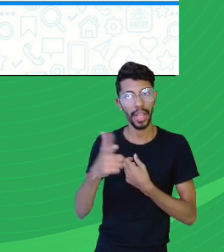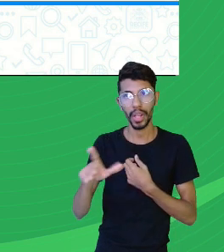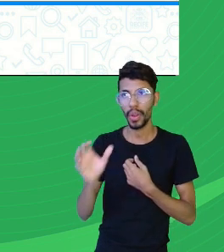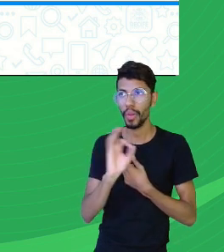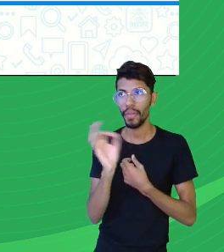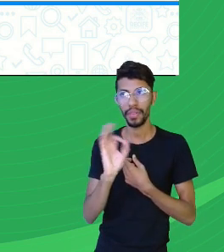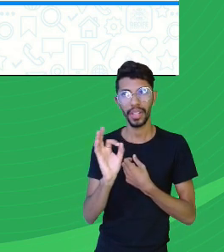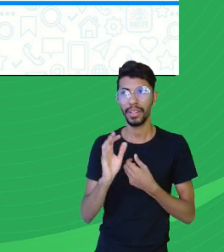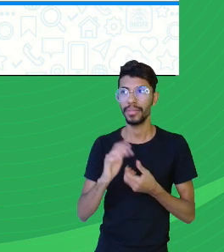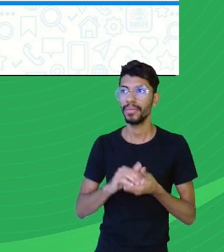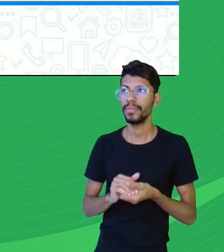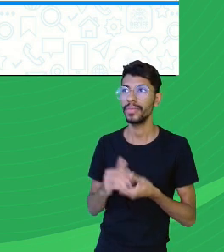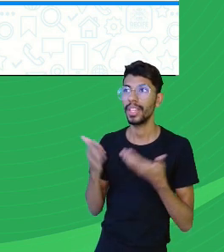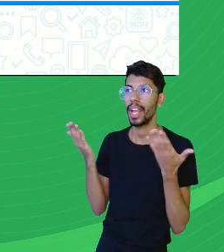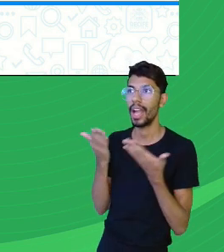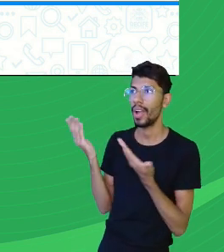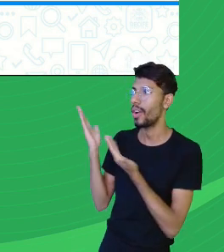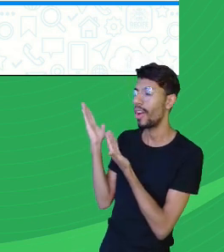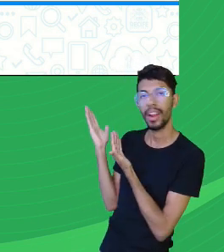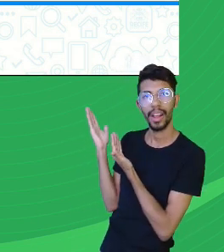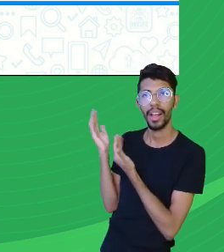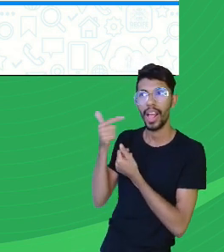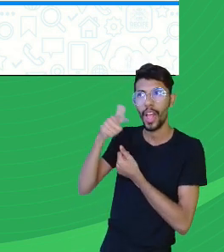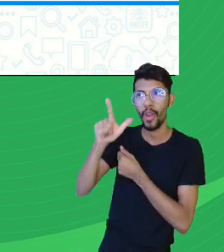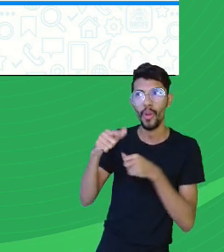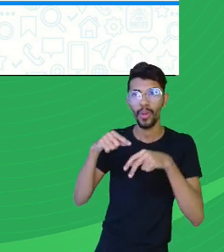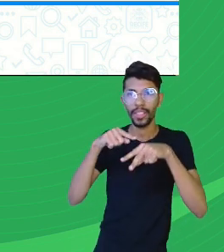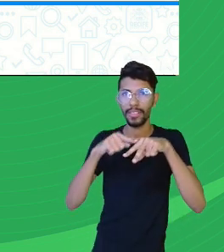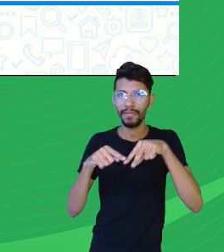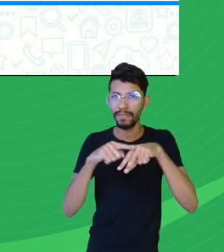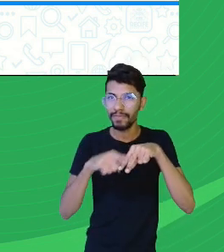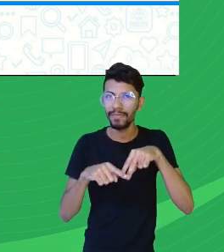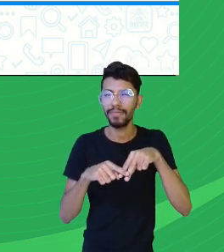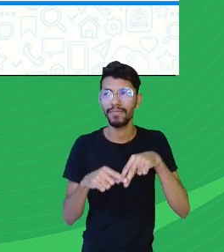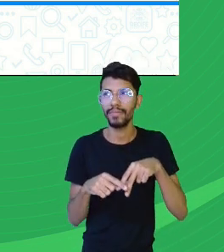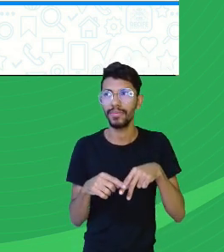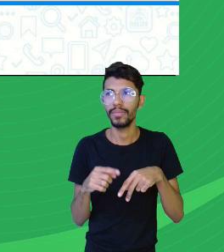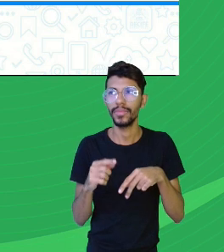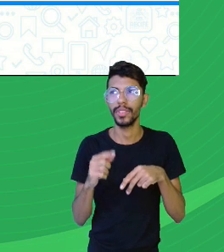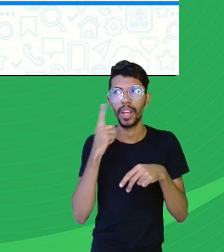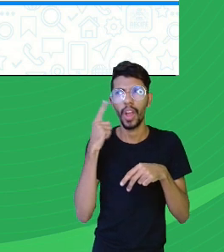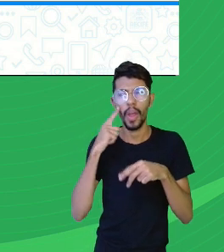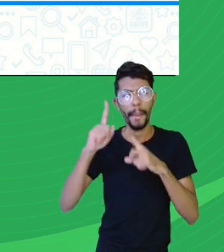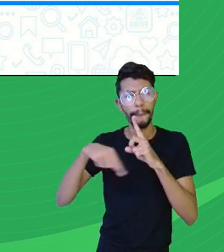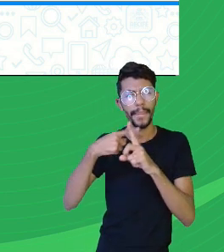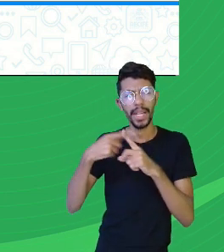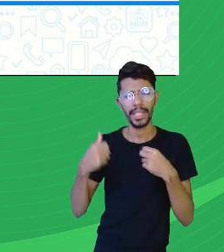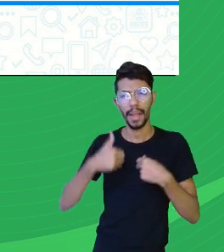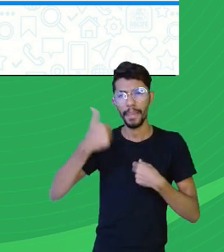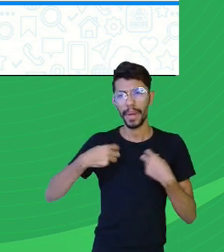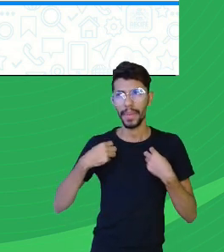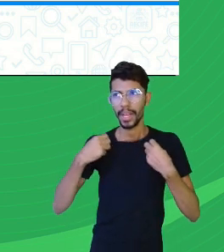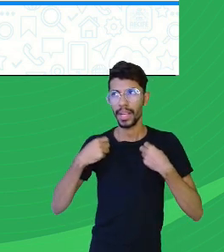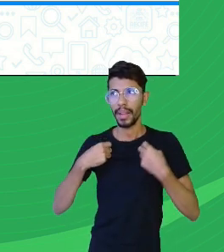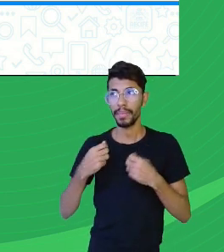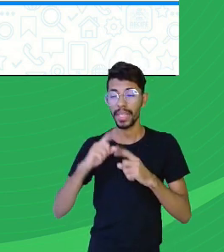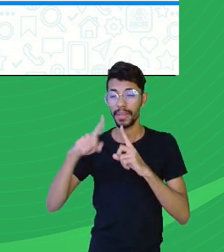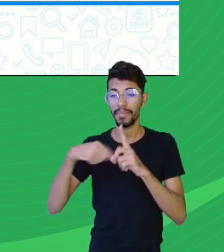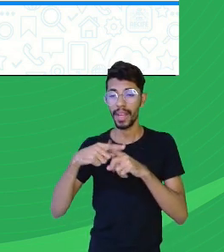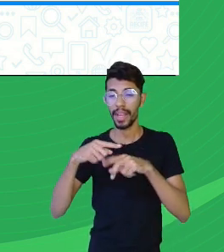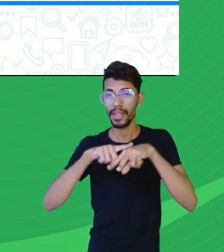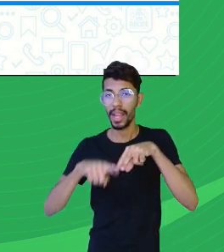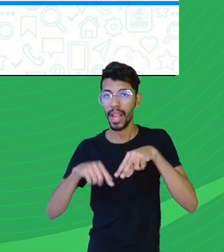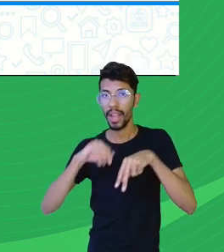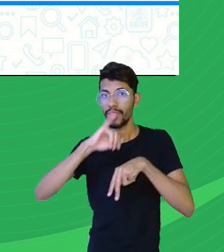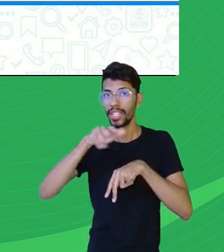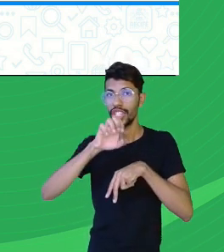de roupa. Agora a gente vai ver com a outra calça. Com a primeira camisa e agora a calça jeans dele. Olha só,